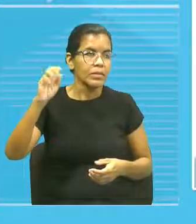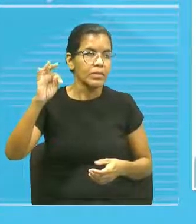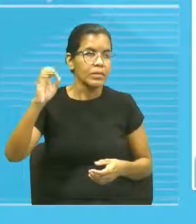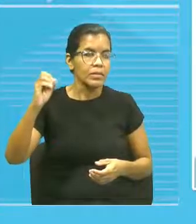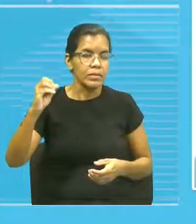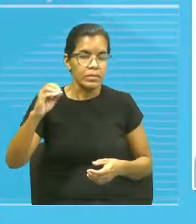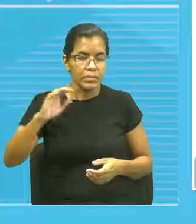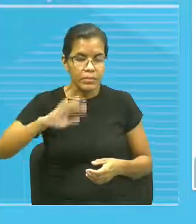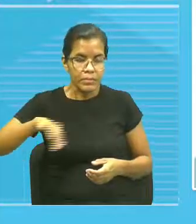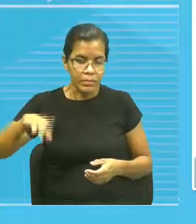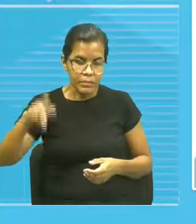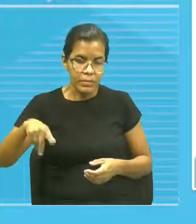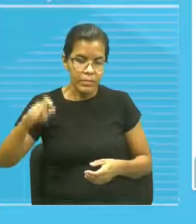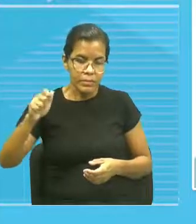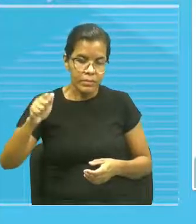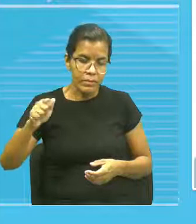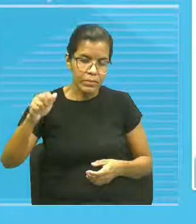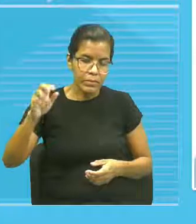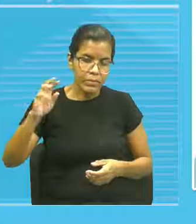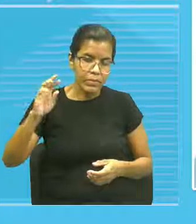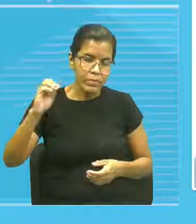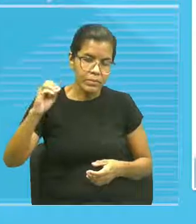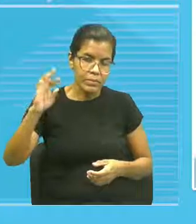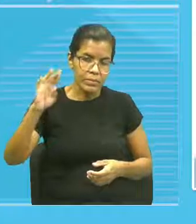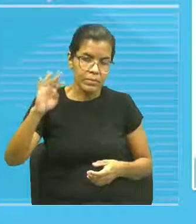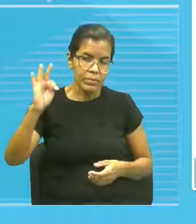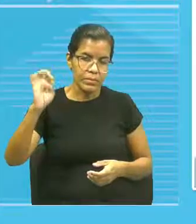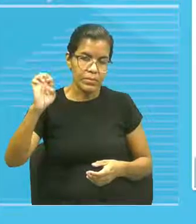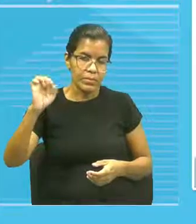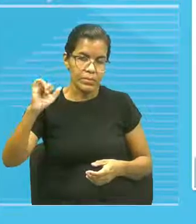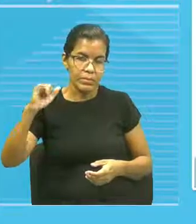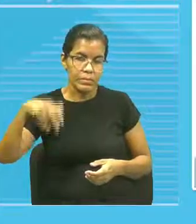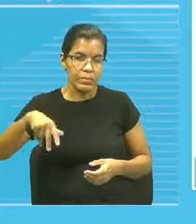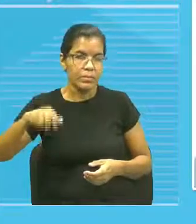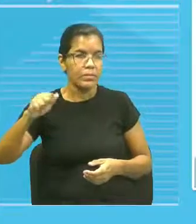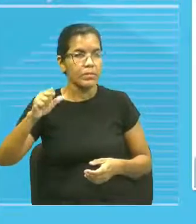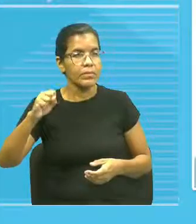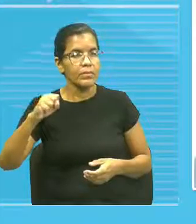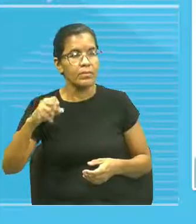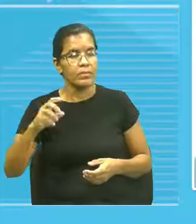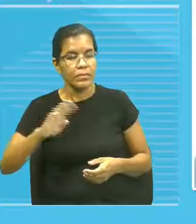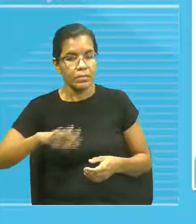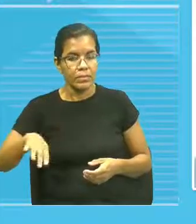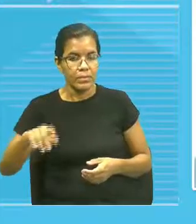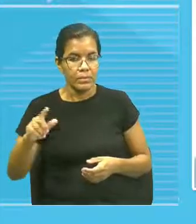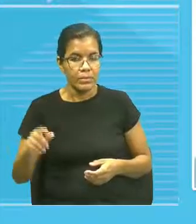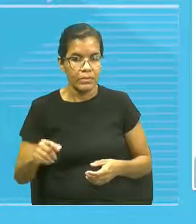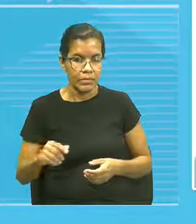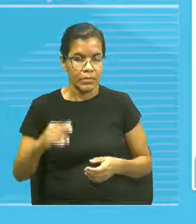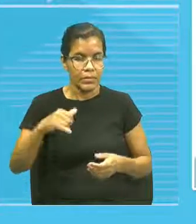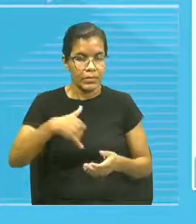comigo o seguinte: o valor energético do alimento vai depender da porcentagem de